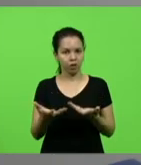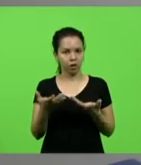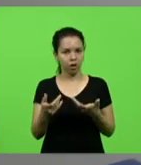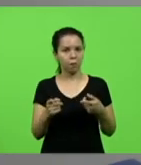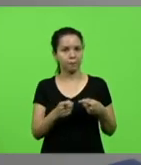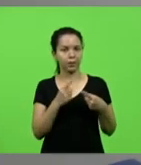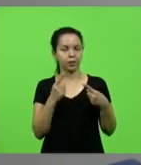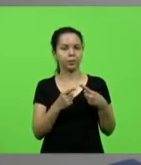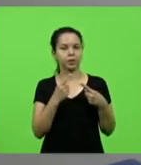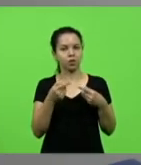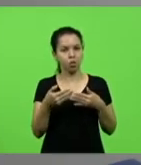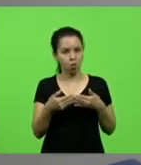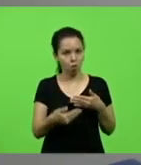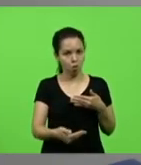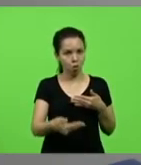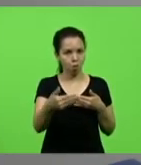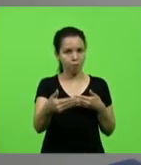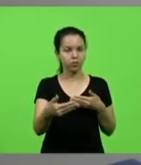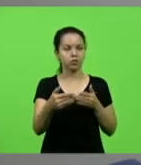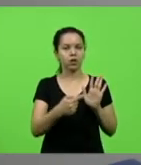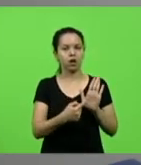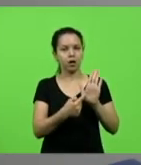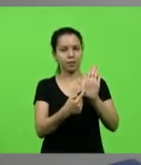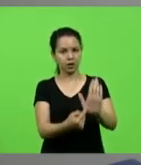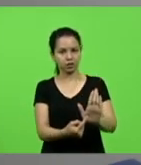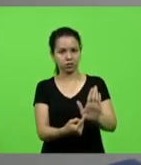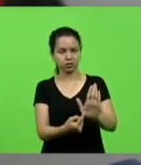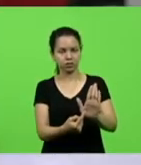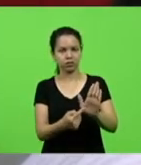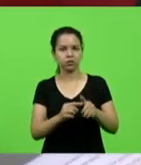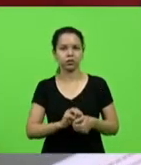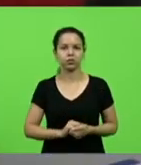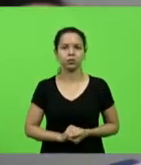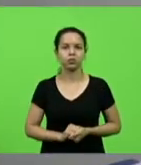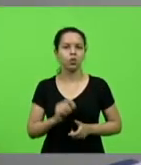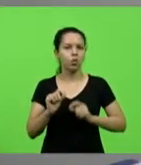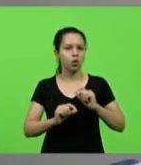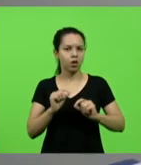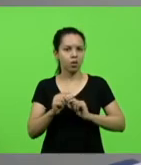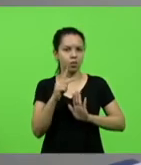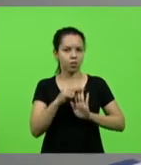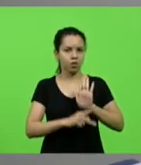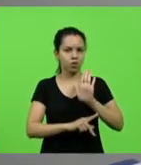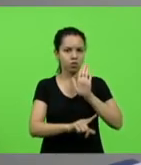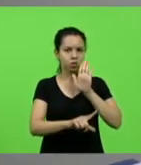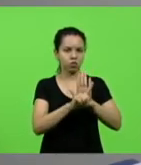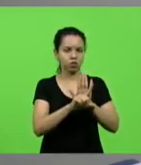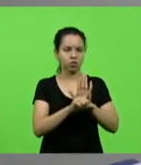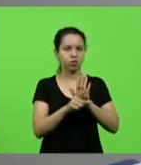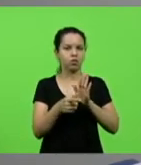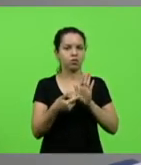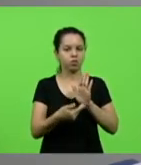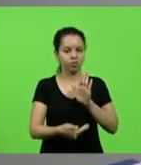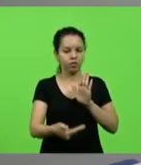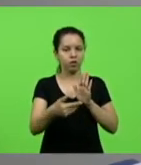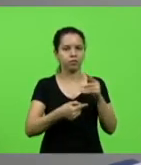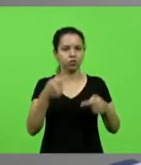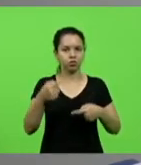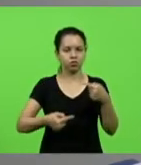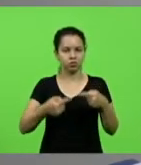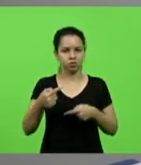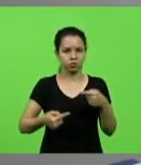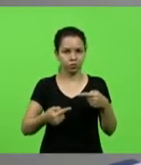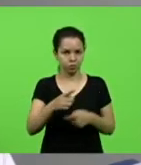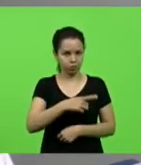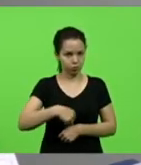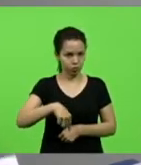primeiro, inicialmente, uma apresentação do que é o projeto de lei que está em discussão. Nós